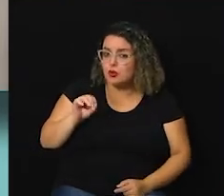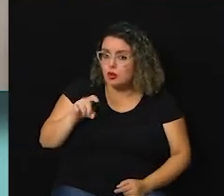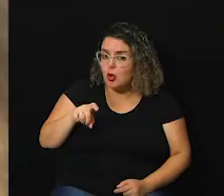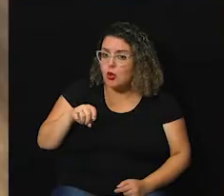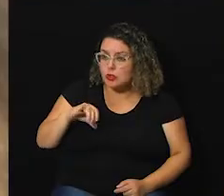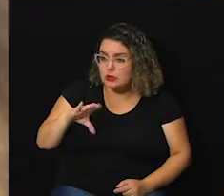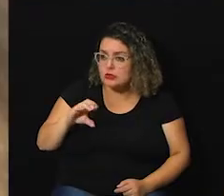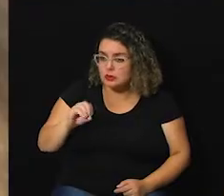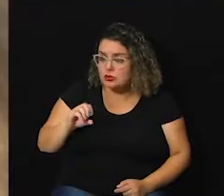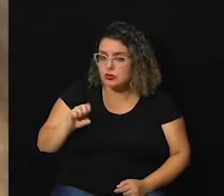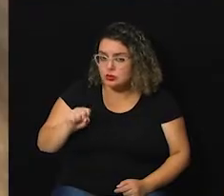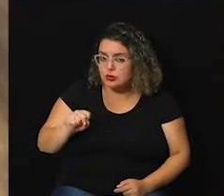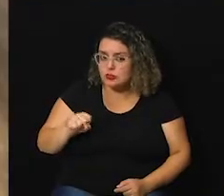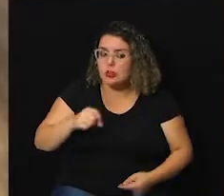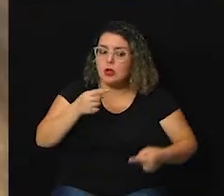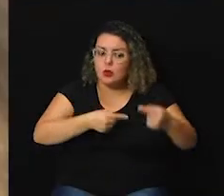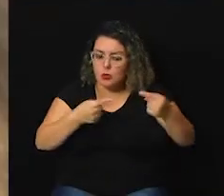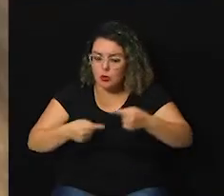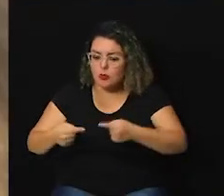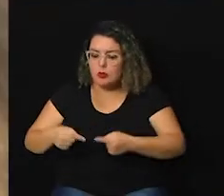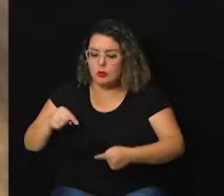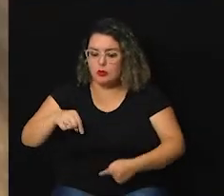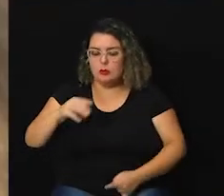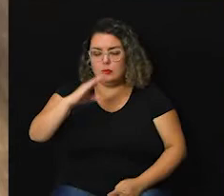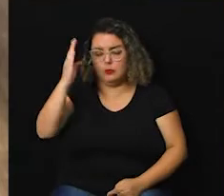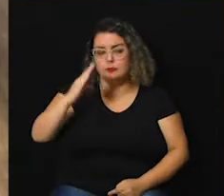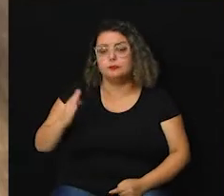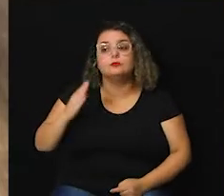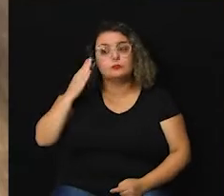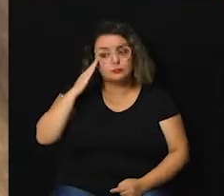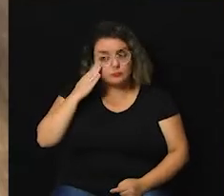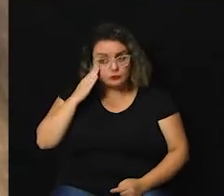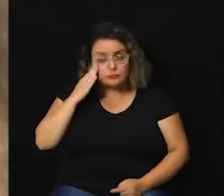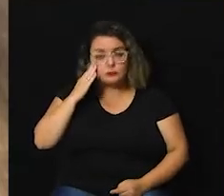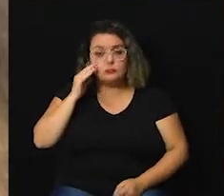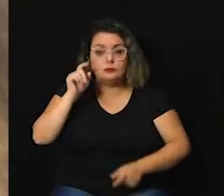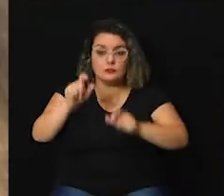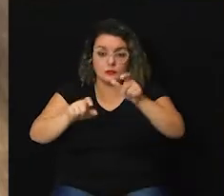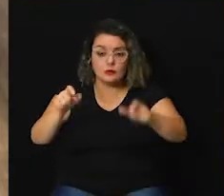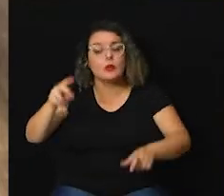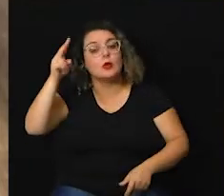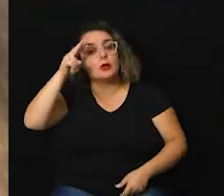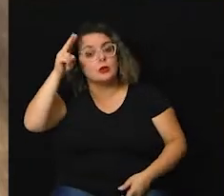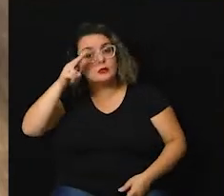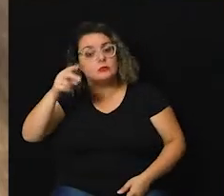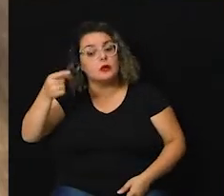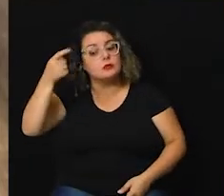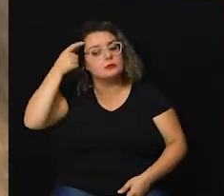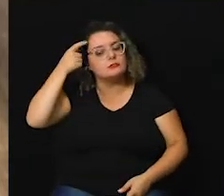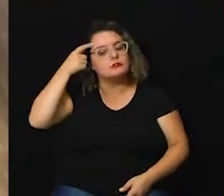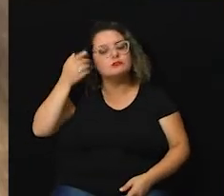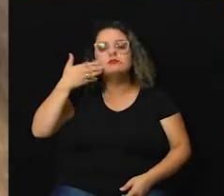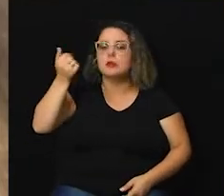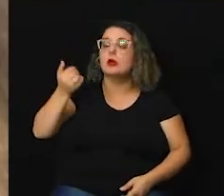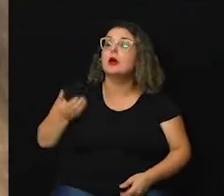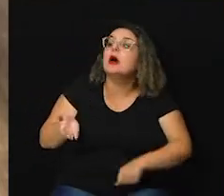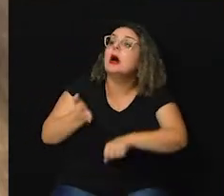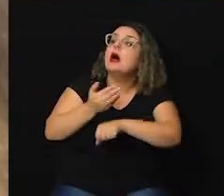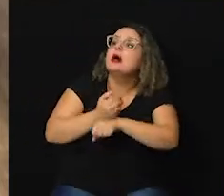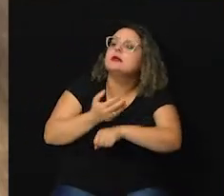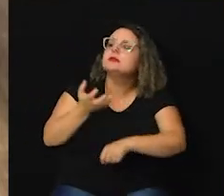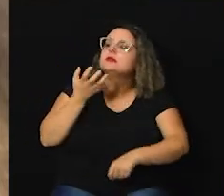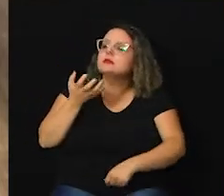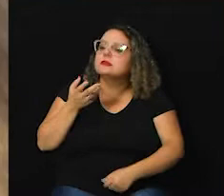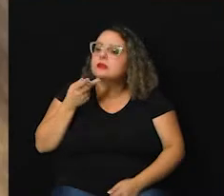tem sido alvo de muito debate aqui no Brasil, e já vamos entender por quê, né, para o pessoal relembrar aqui, refrescar um pouco a memória. Antes, Neiva,